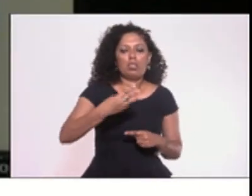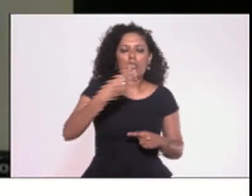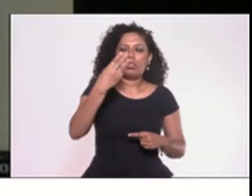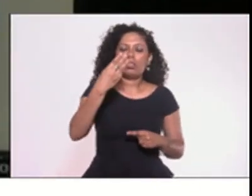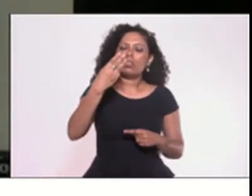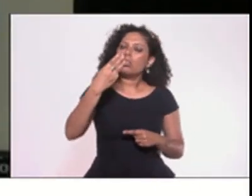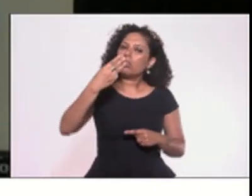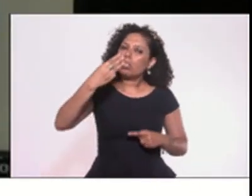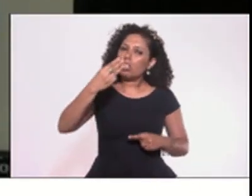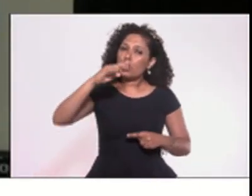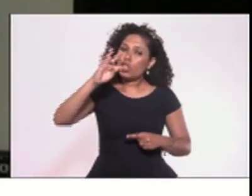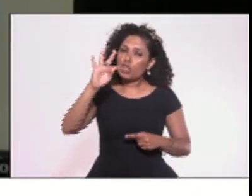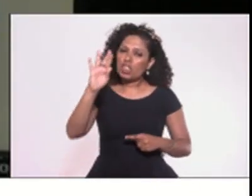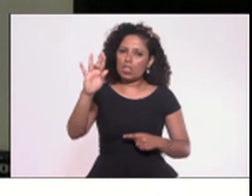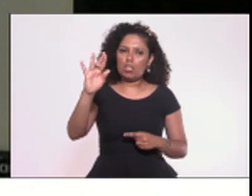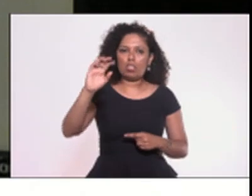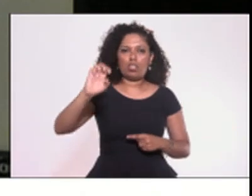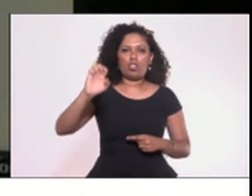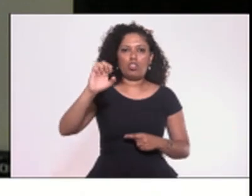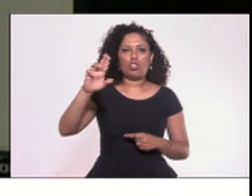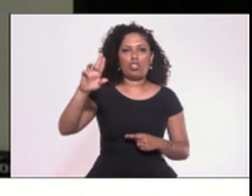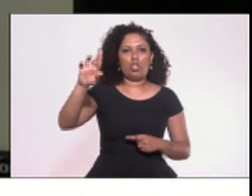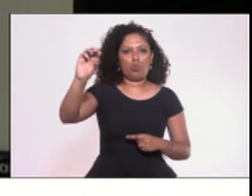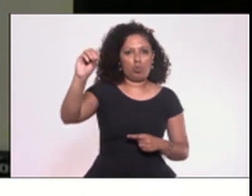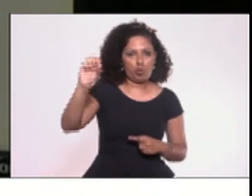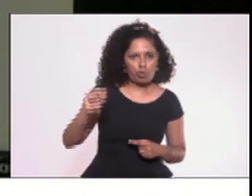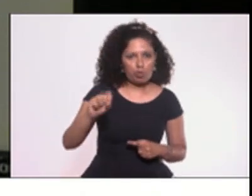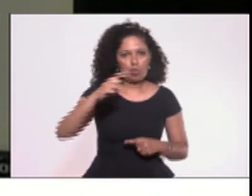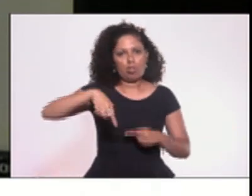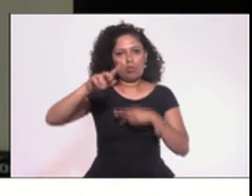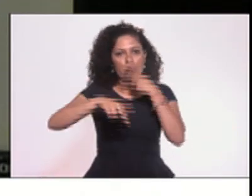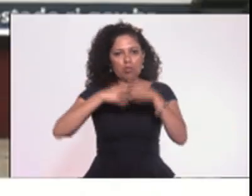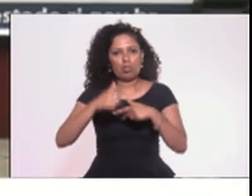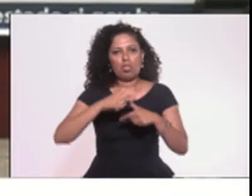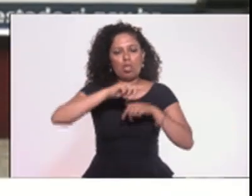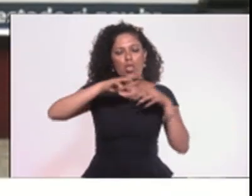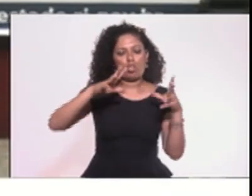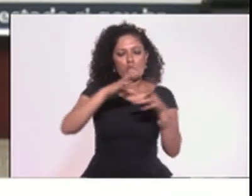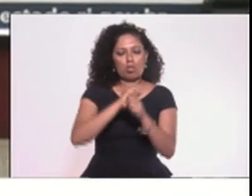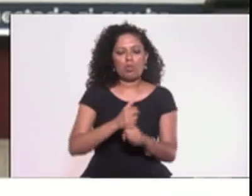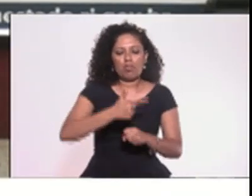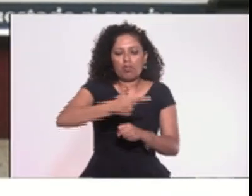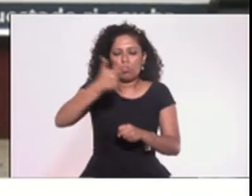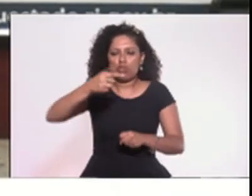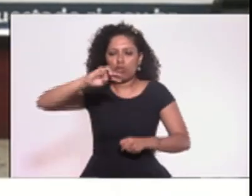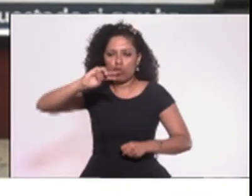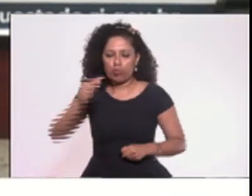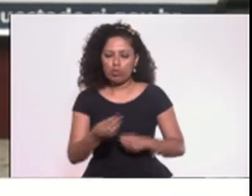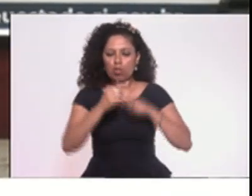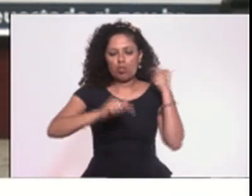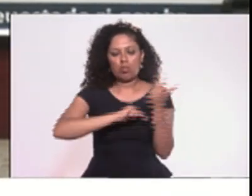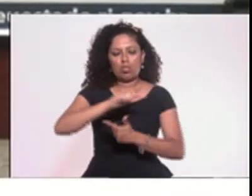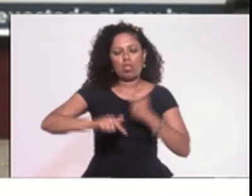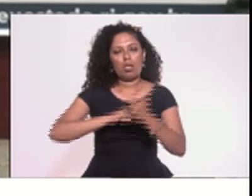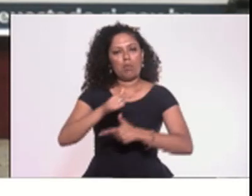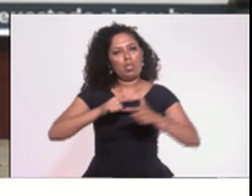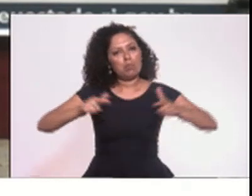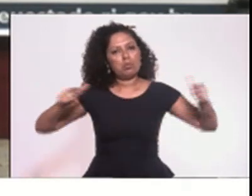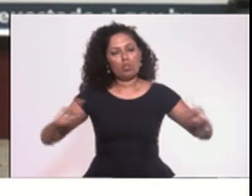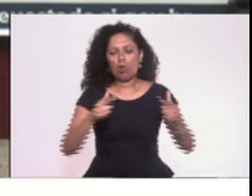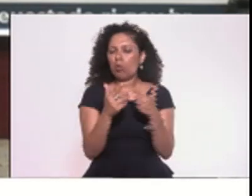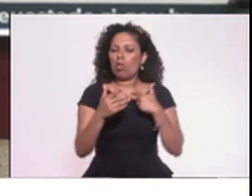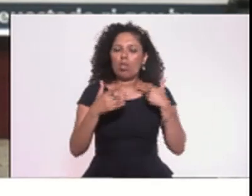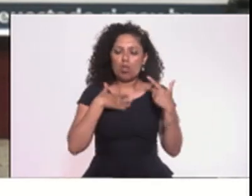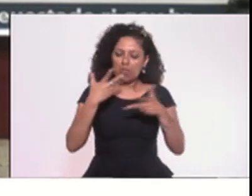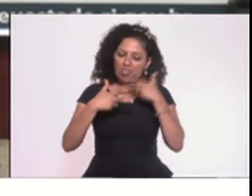euros. E isso é um dado que ainda precisa ser atualizado e gera 22 milhões de empregos. O que eu sempre insisto é que qualquer